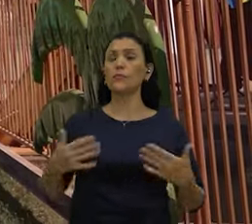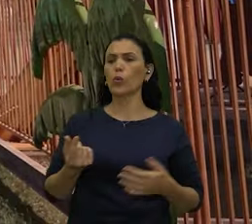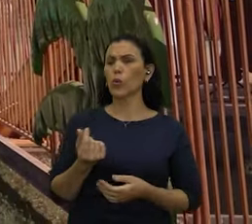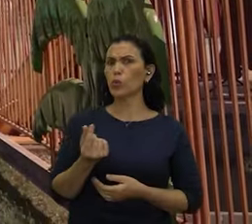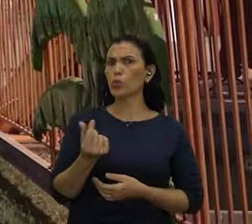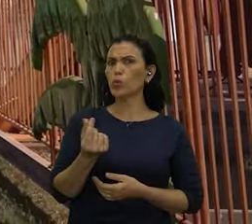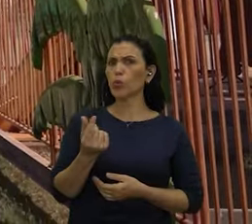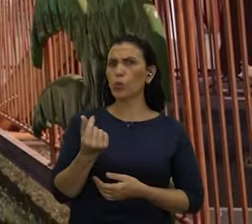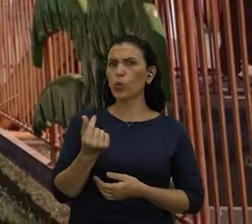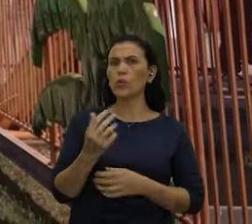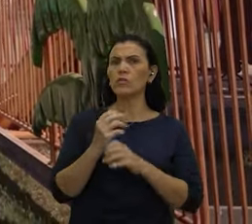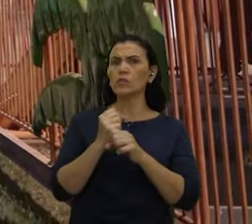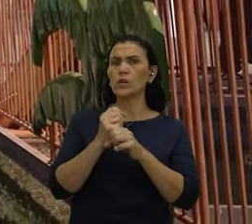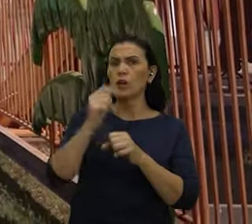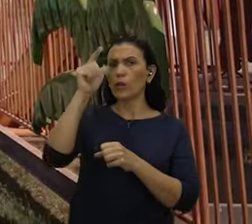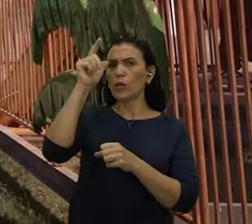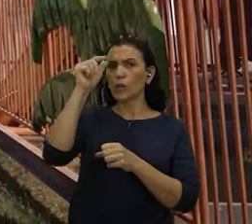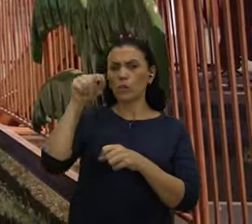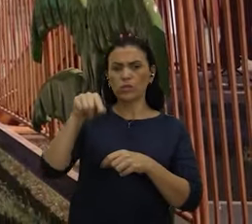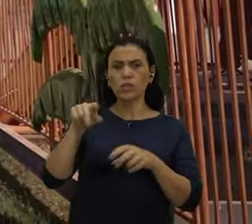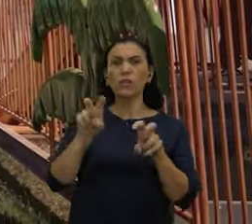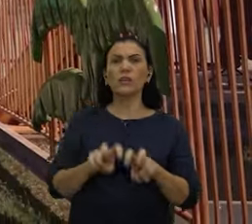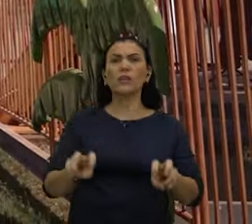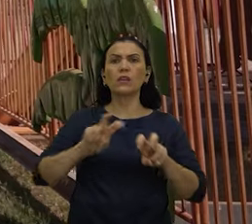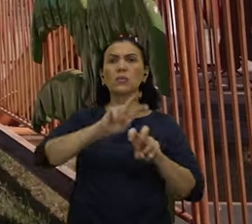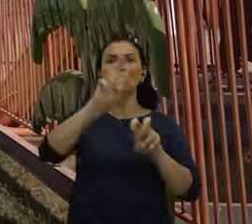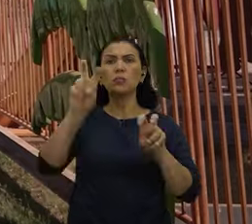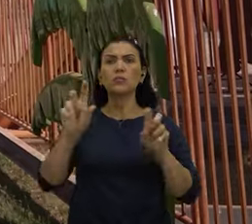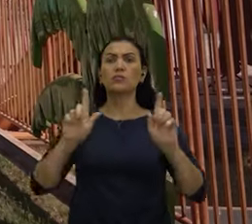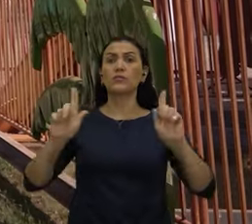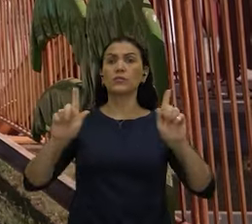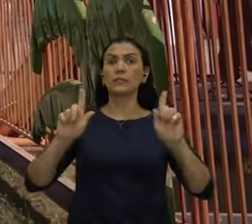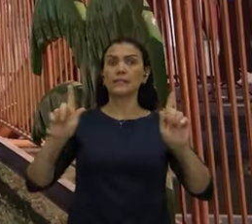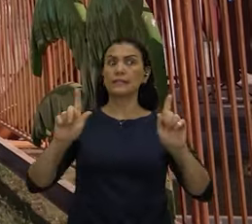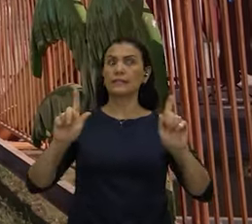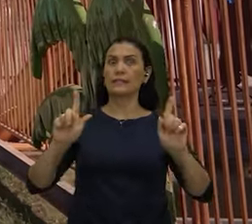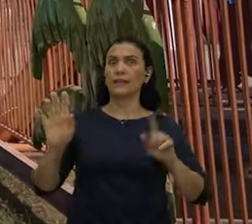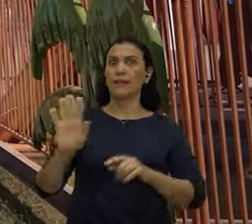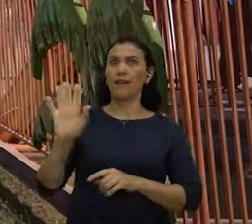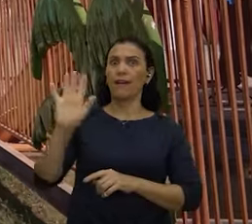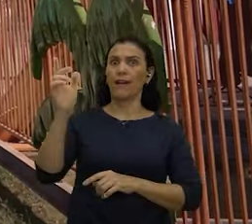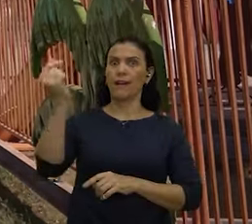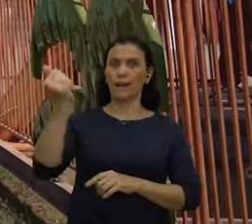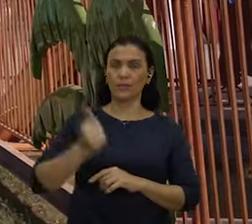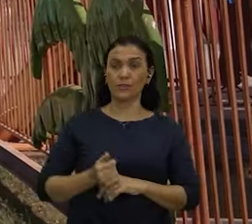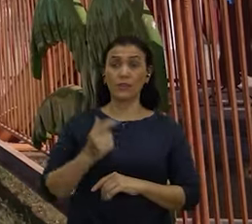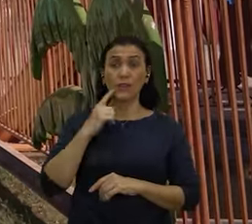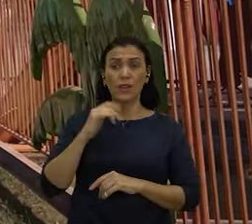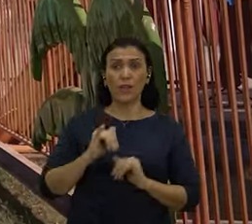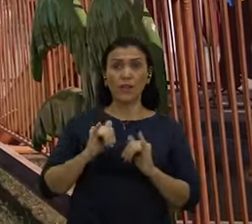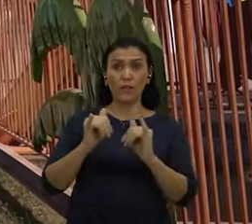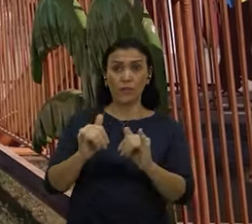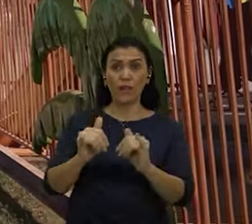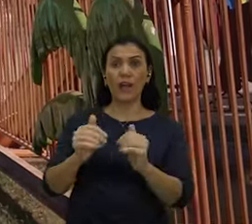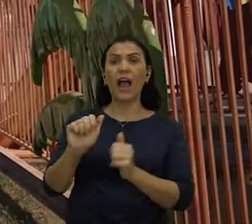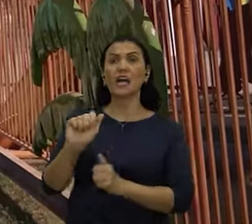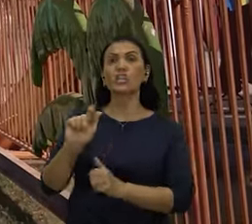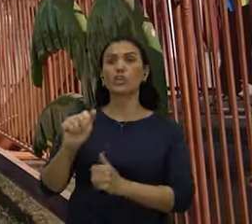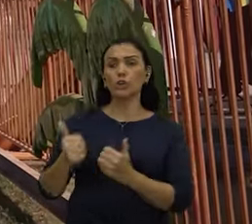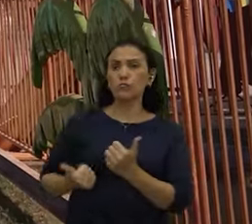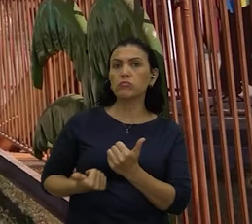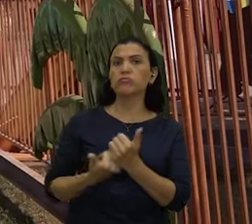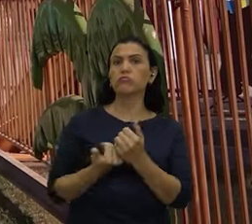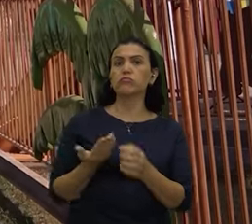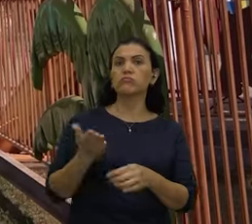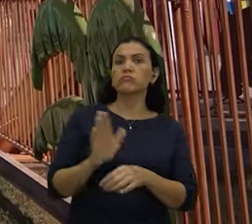Quanto será que custa a conta de luz de um parque de diversões como esse? Não deve ser barato, né? E se eu te falar que se não fosse a atuação da